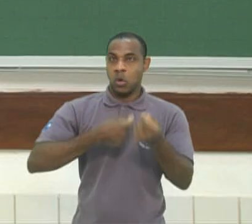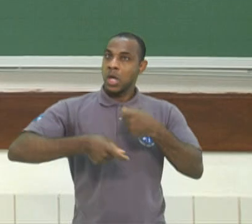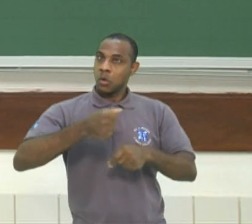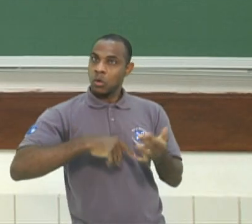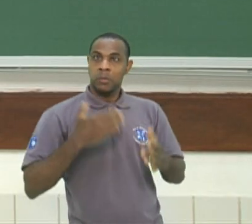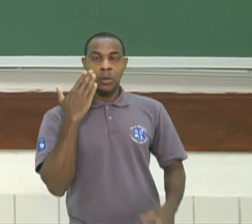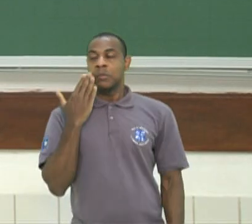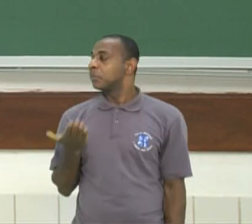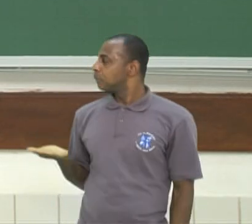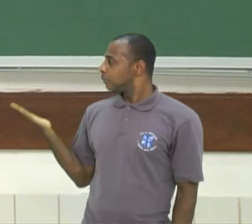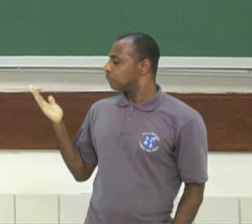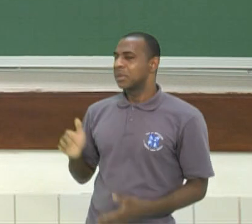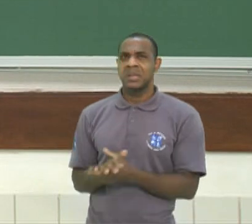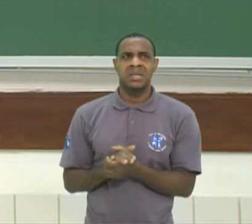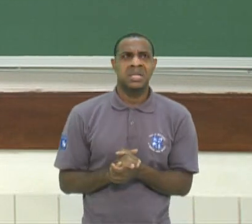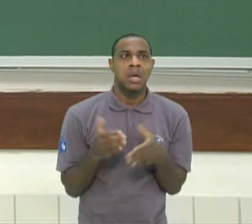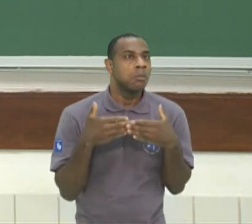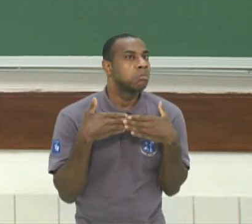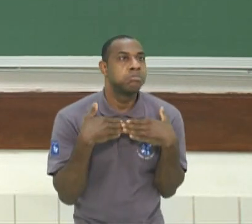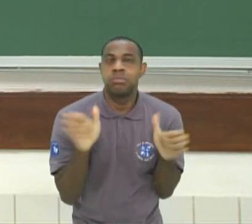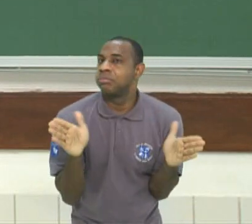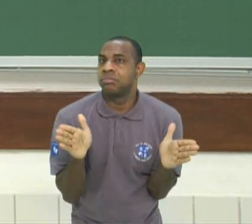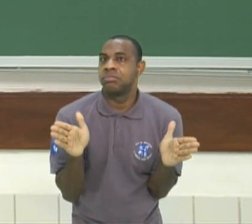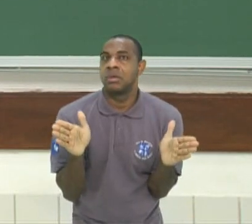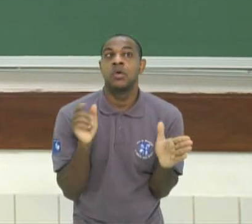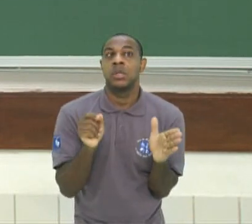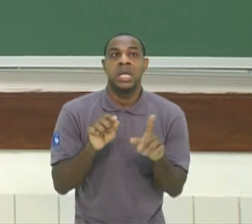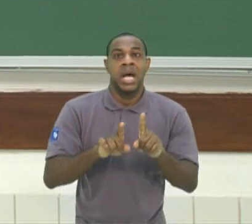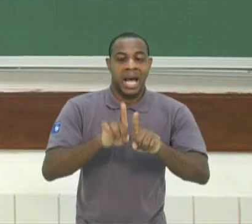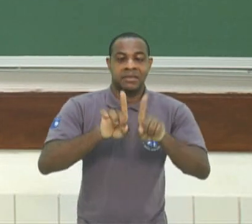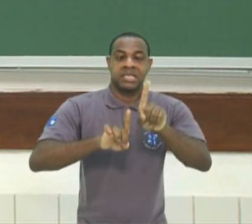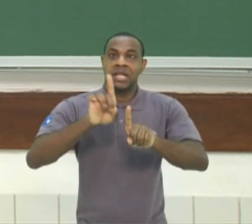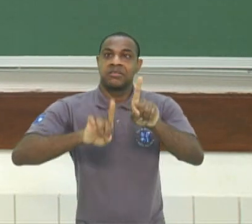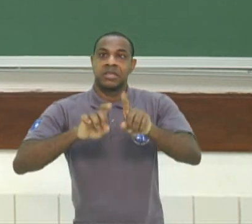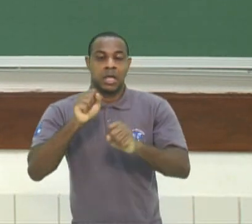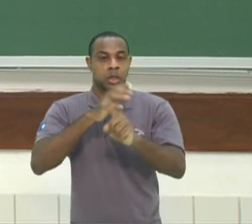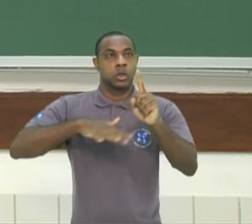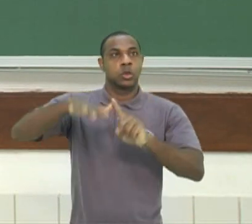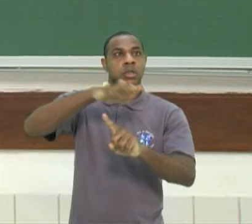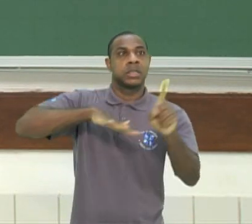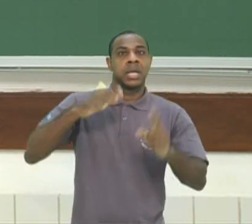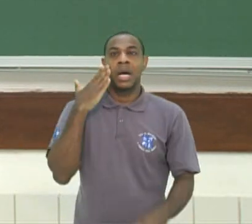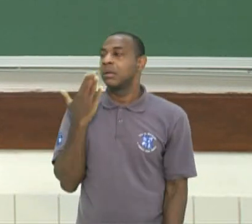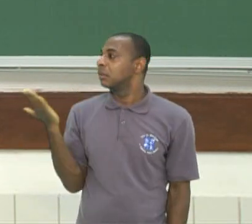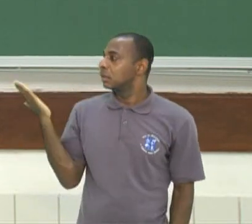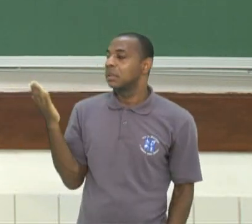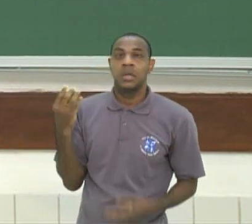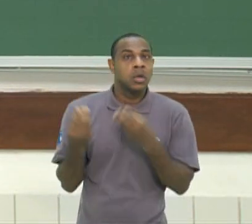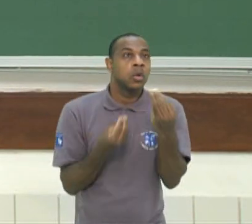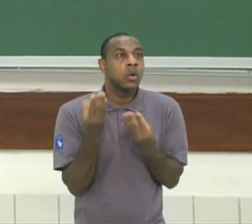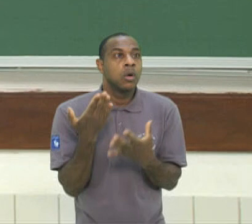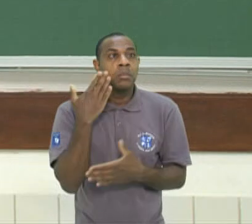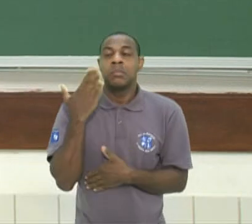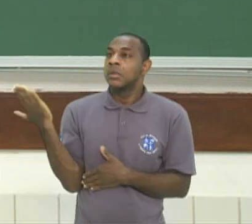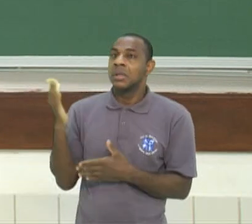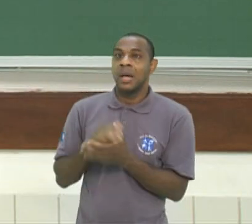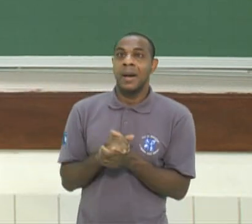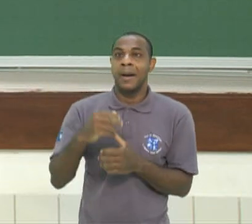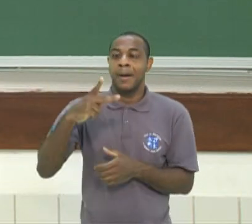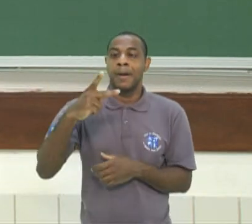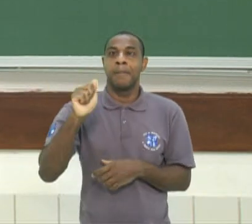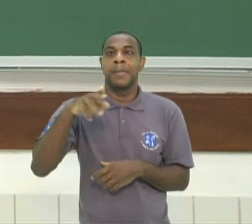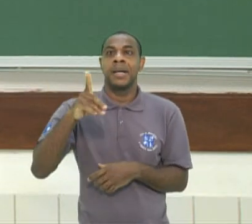Veja bem, escancara os dados sociais. Fica evidente numa condição de